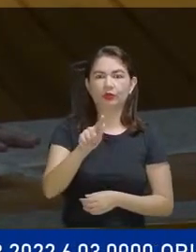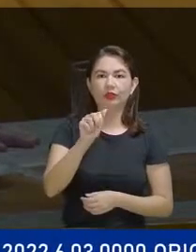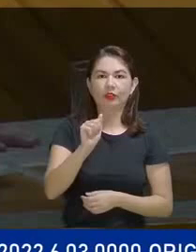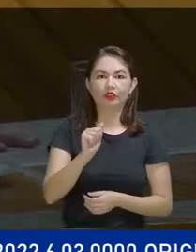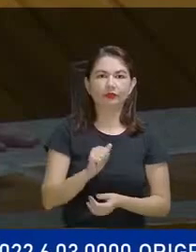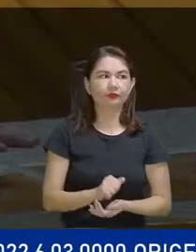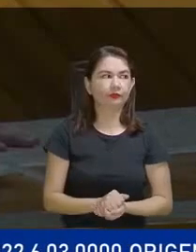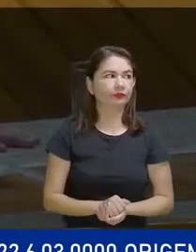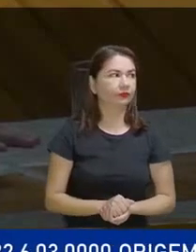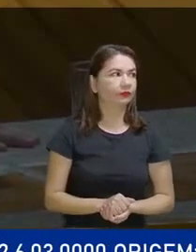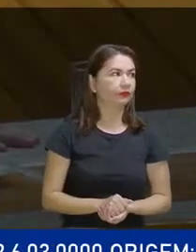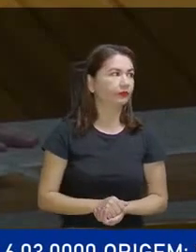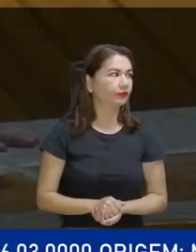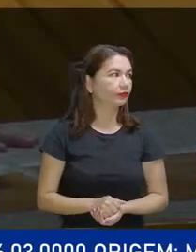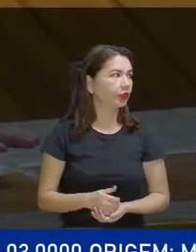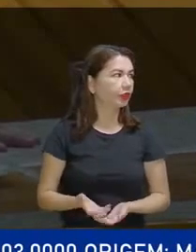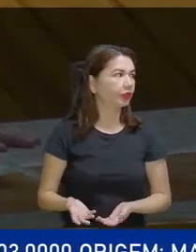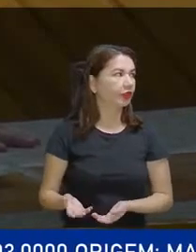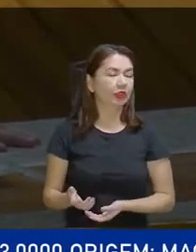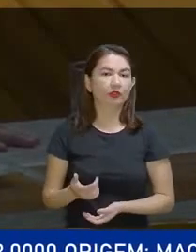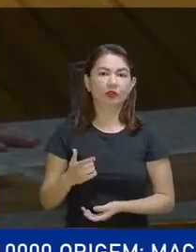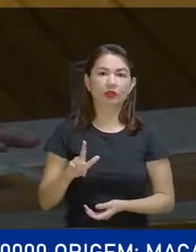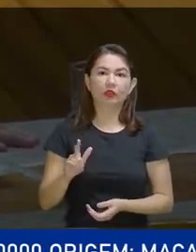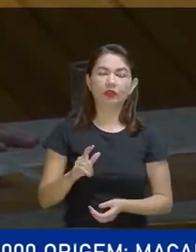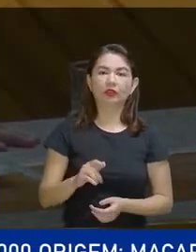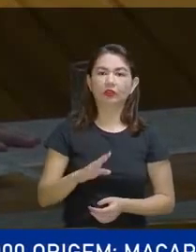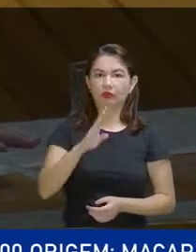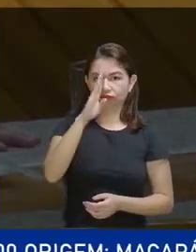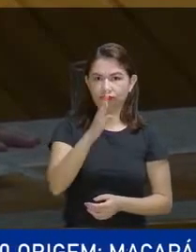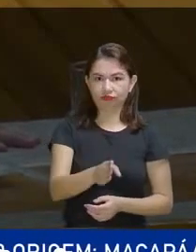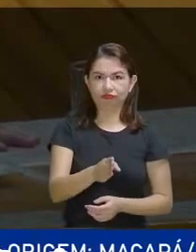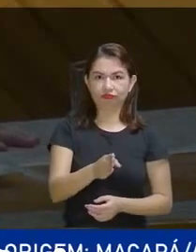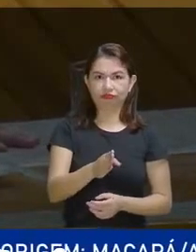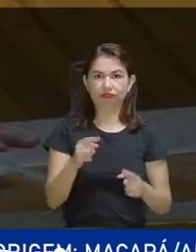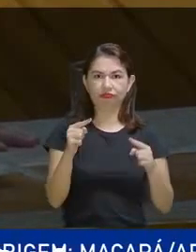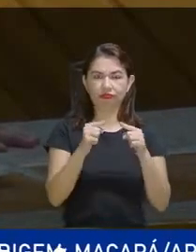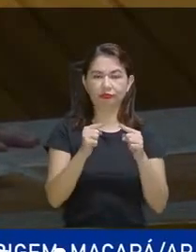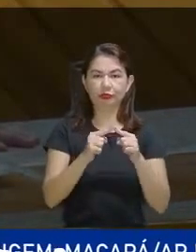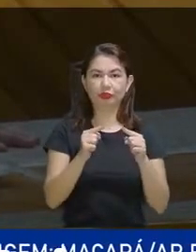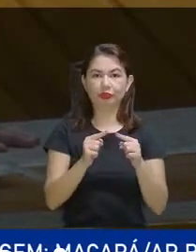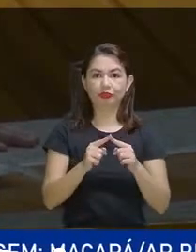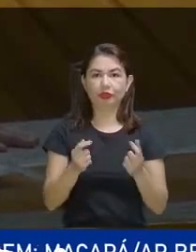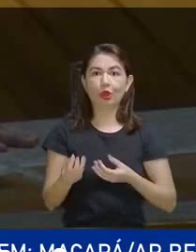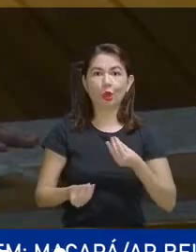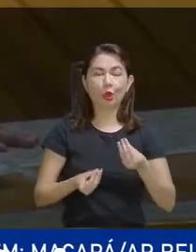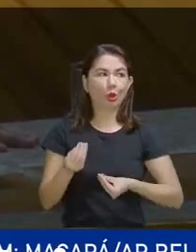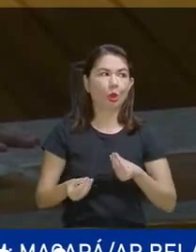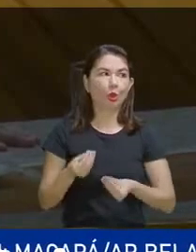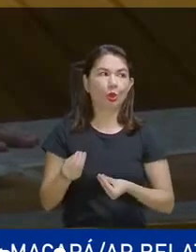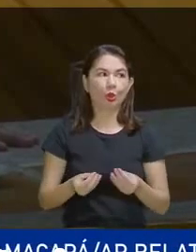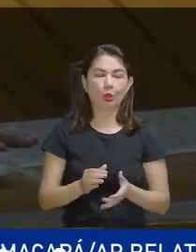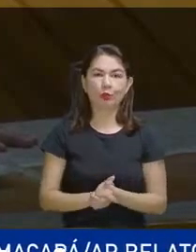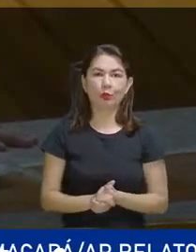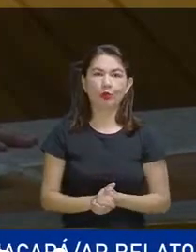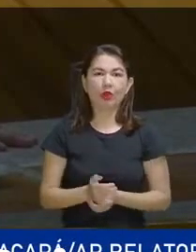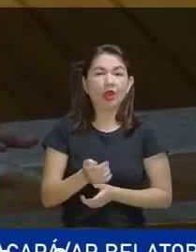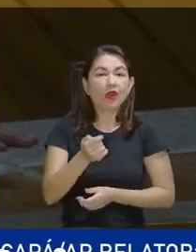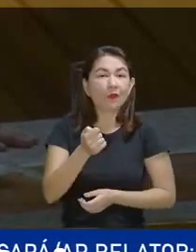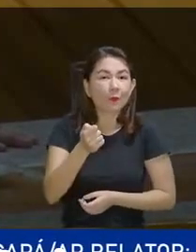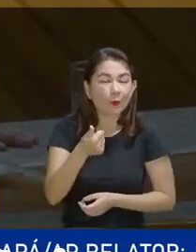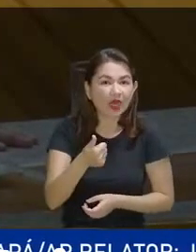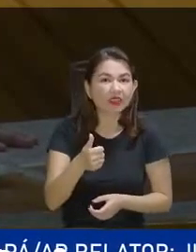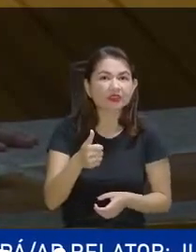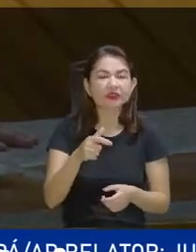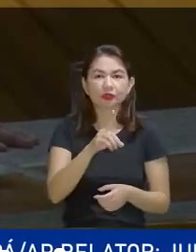finalidade, elas tinham uma outra finalidade. E como é que eu posso dizer que, às vésperas de um